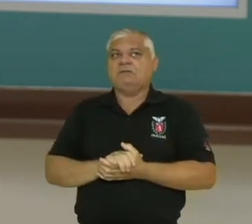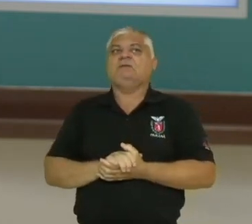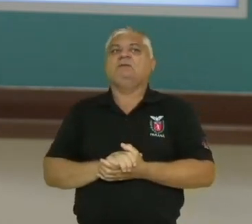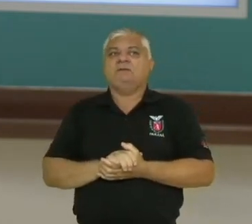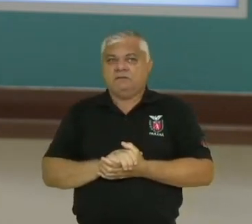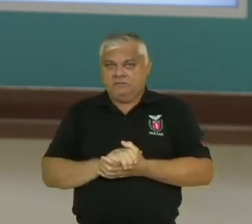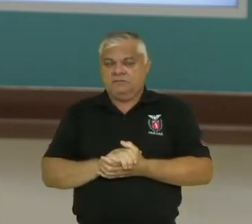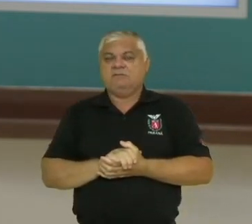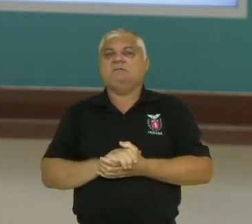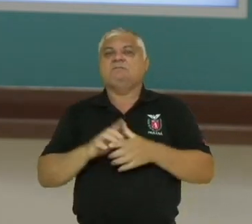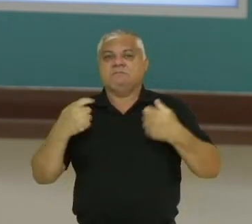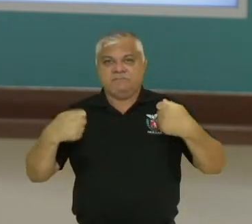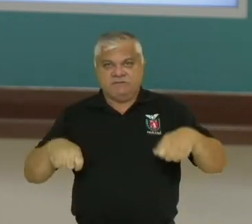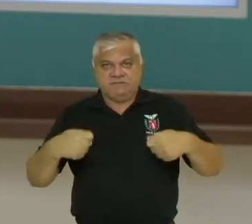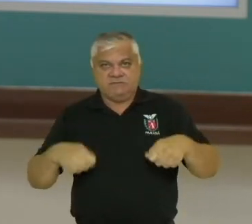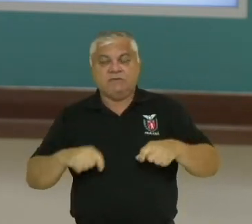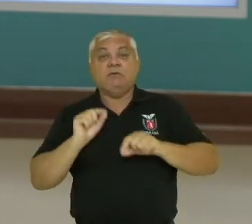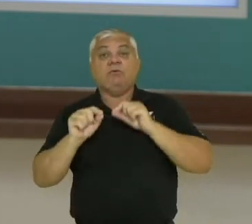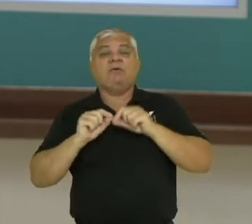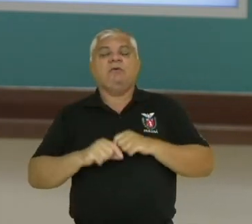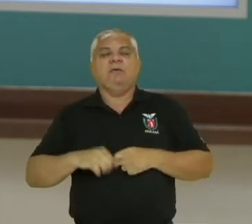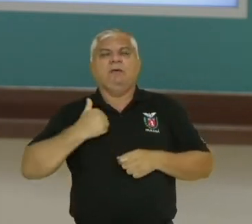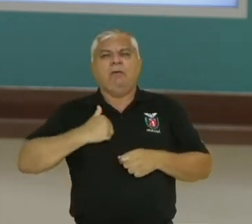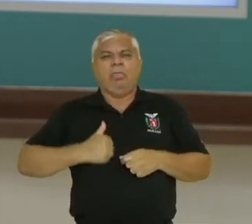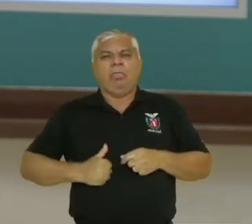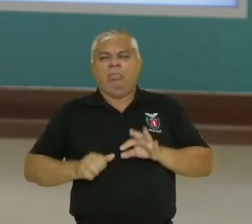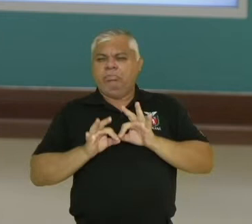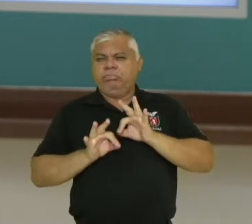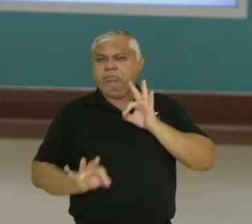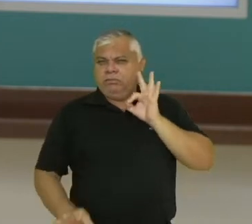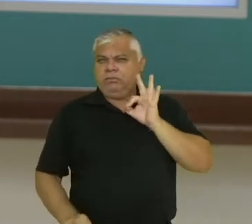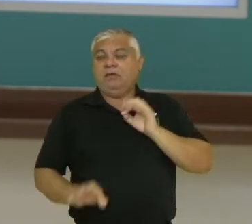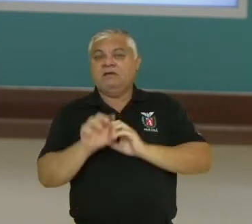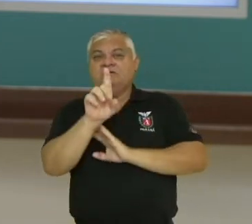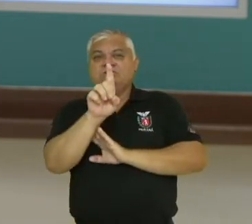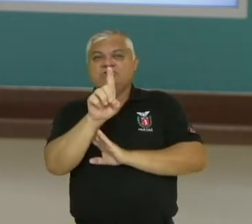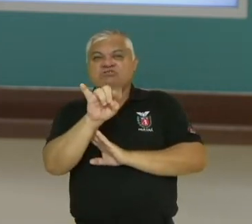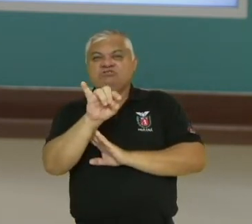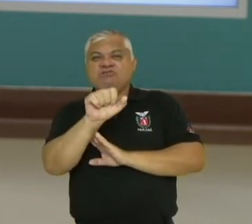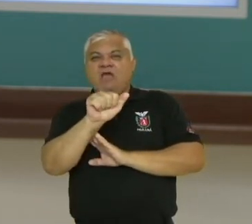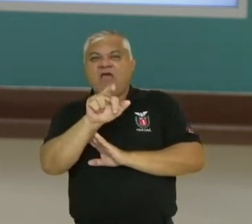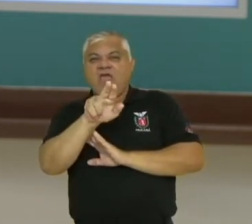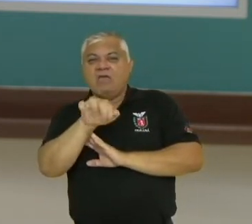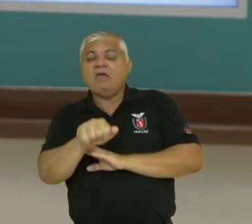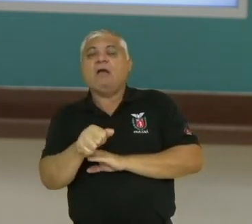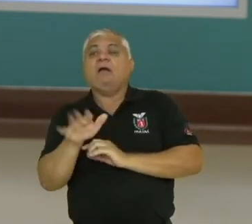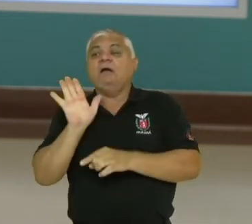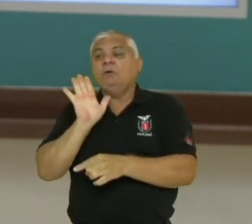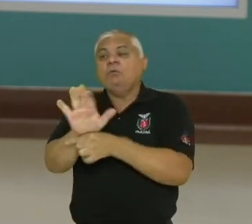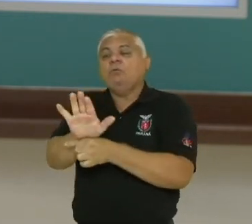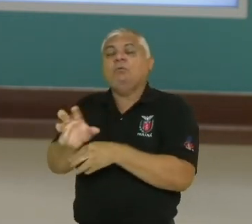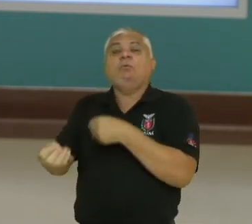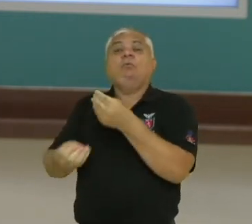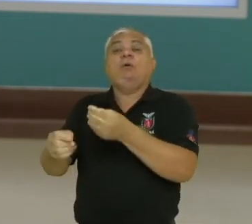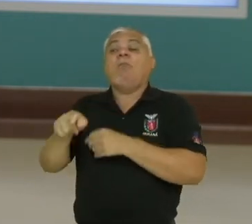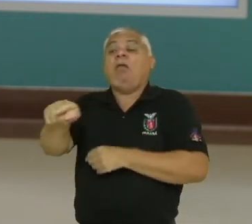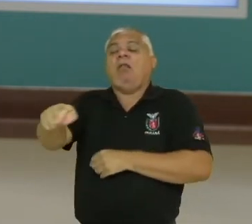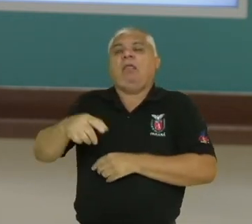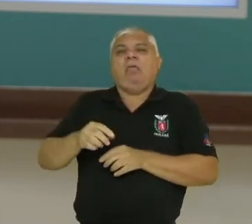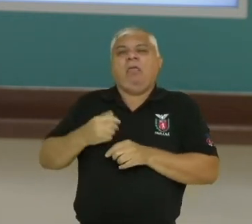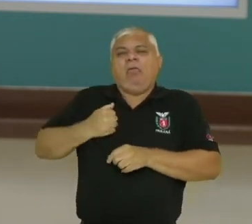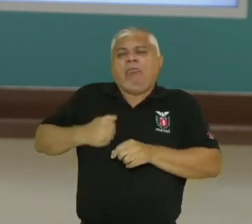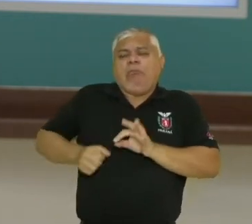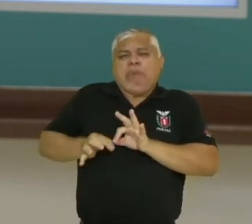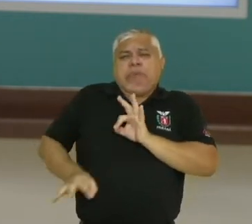Nós temos uma situação, diarreia. Como que nós podemos ajudar essa pessoa que está com